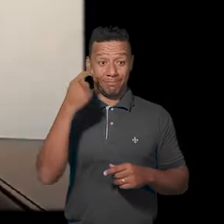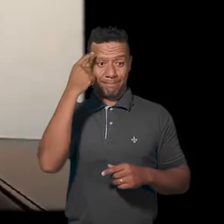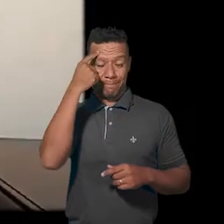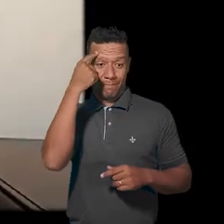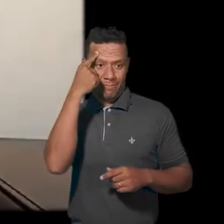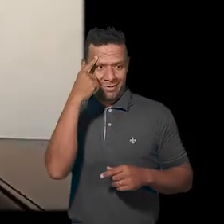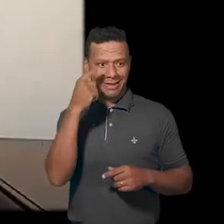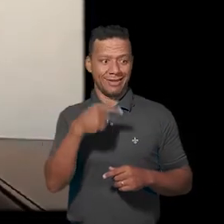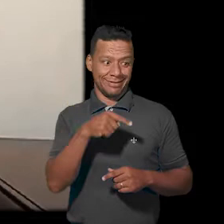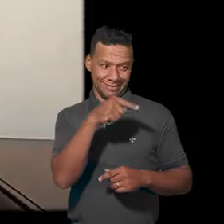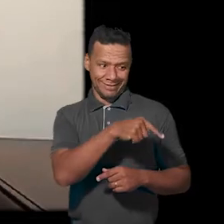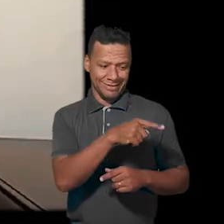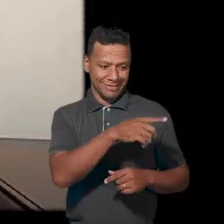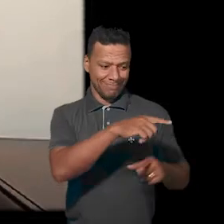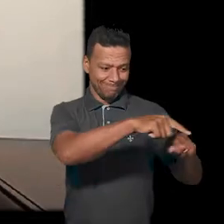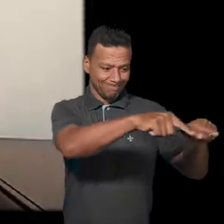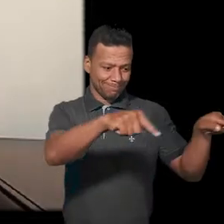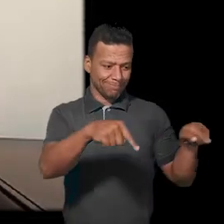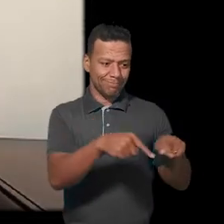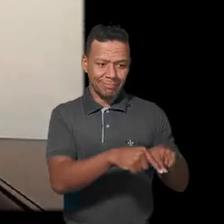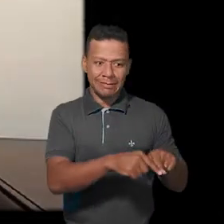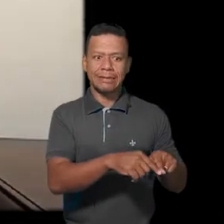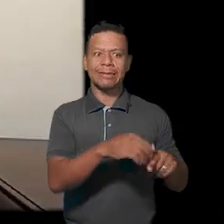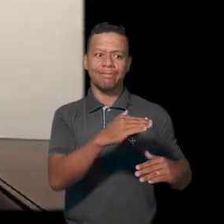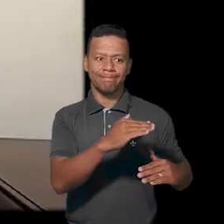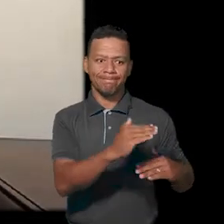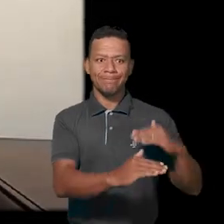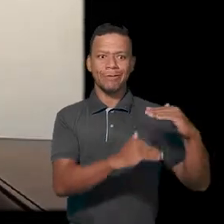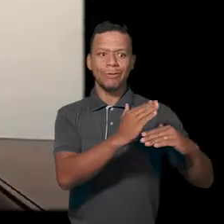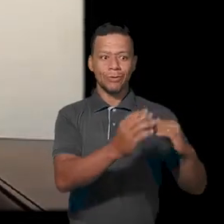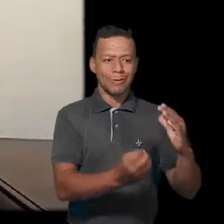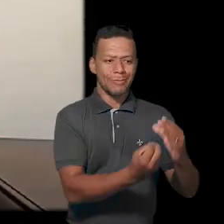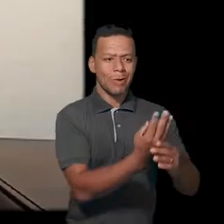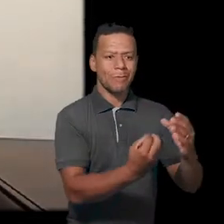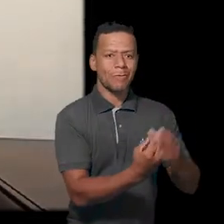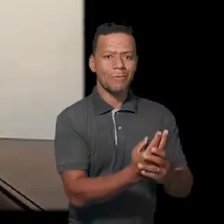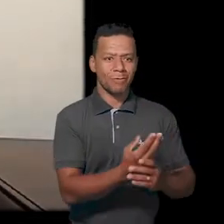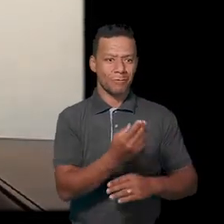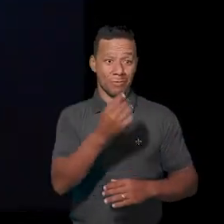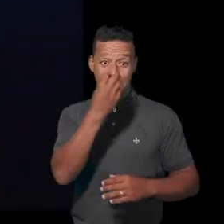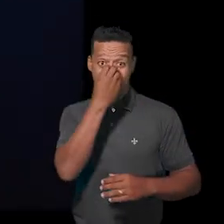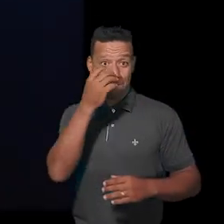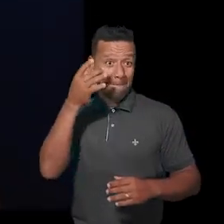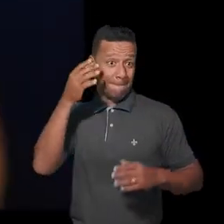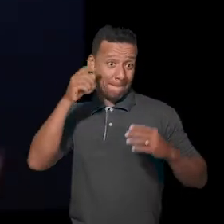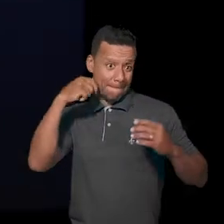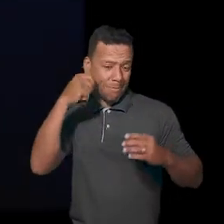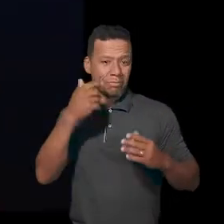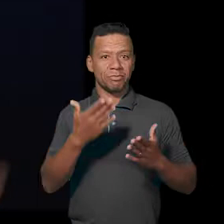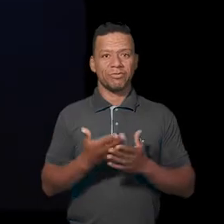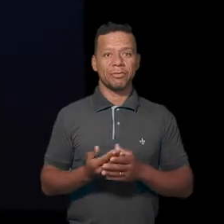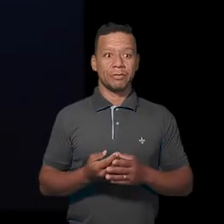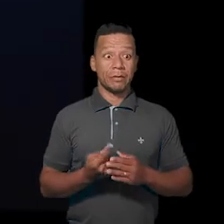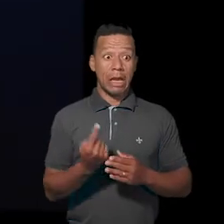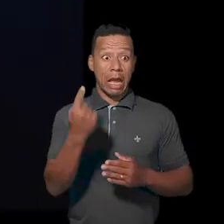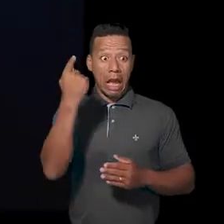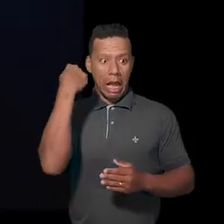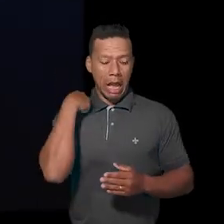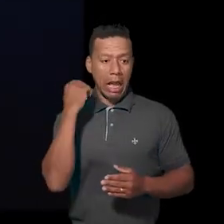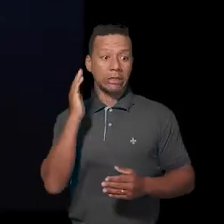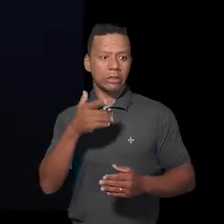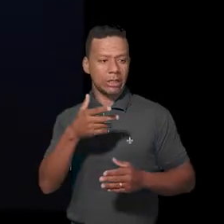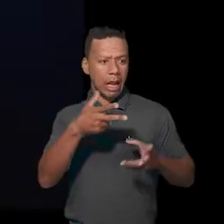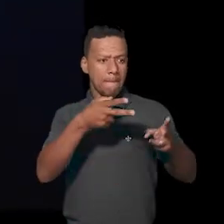o Juventude não existiria a metade, né, dos artistas que tem hoje em dia. Tudo que eu já tinha ouvido falar